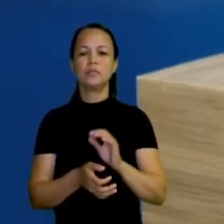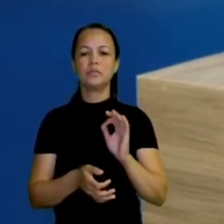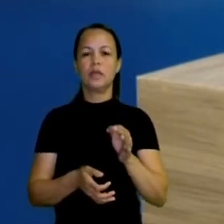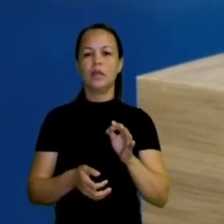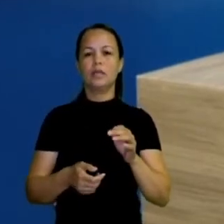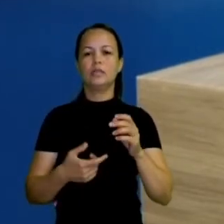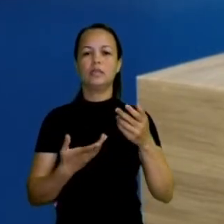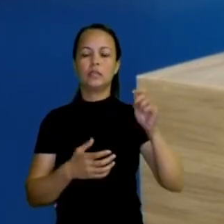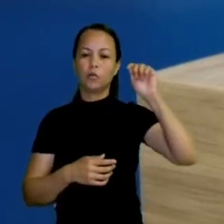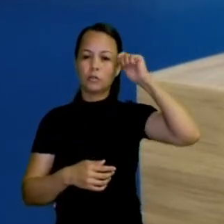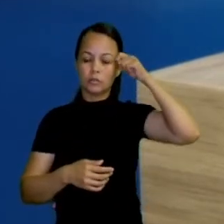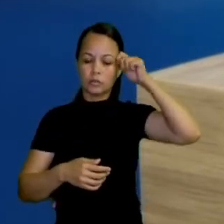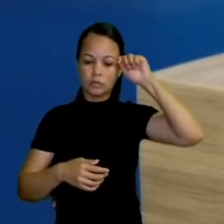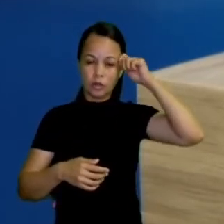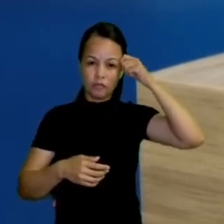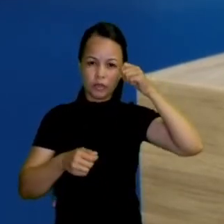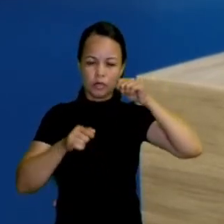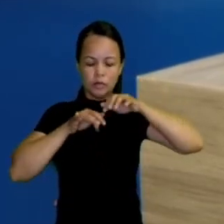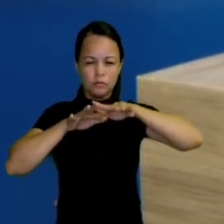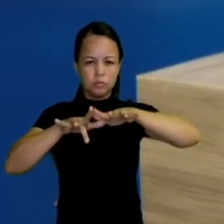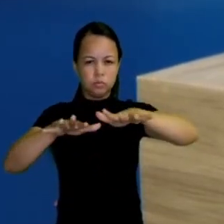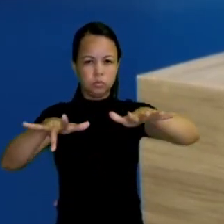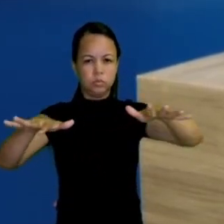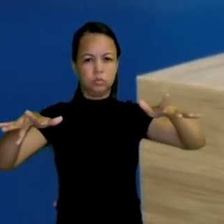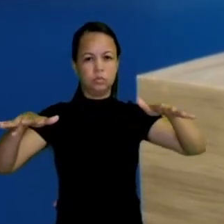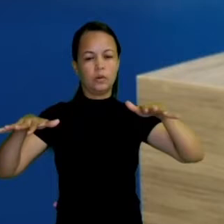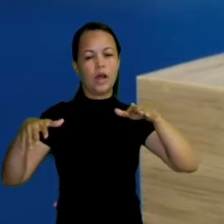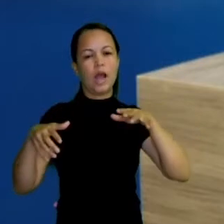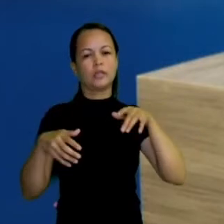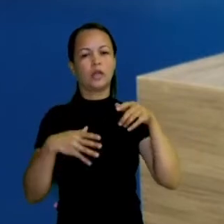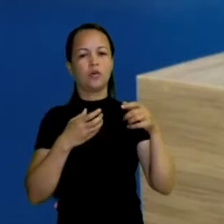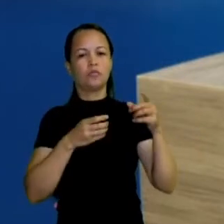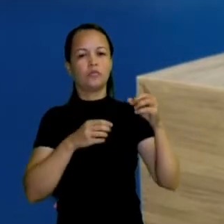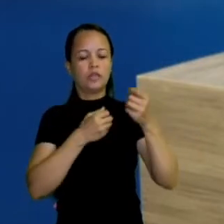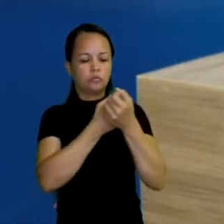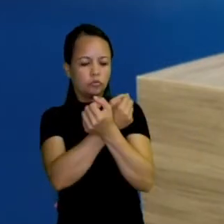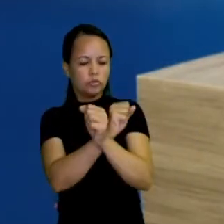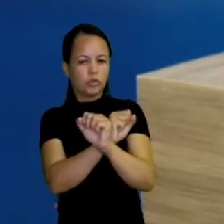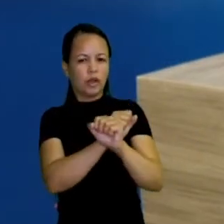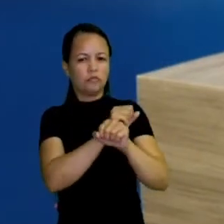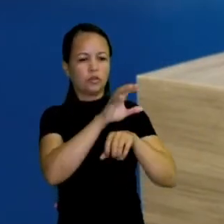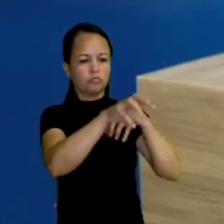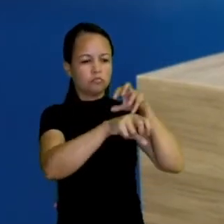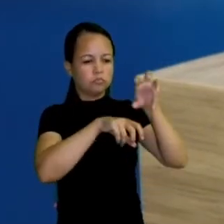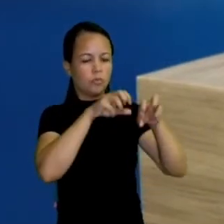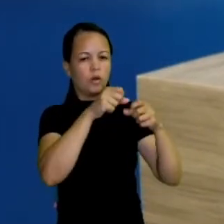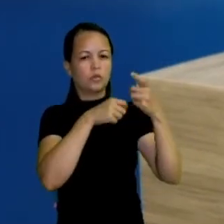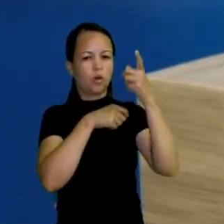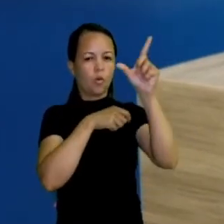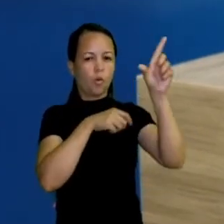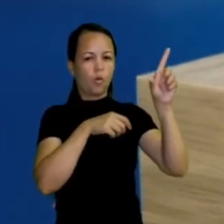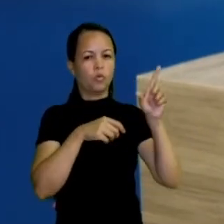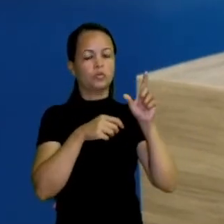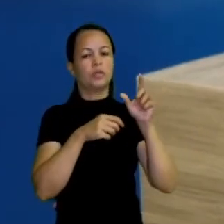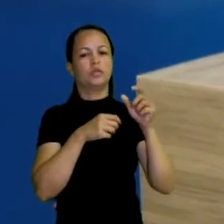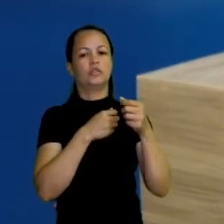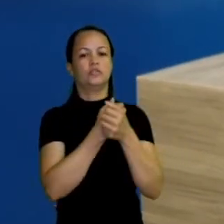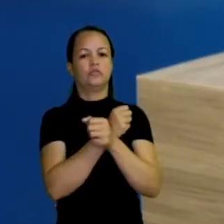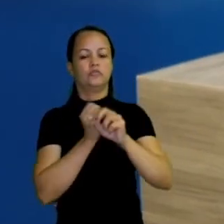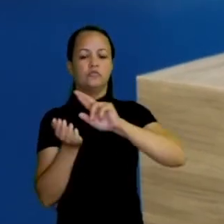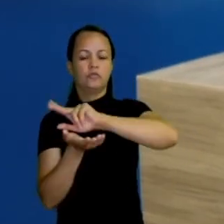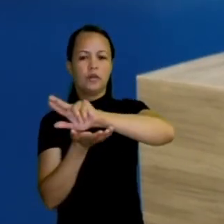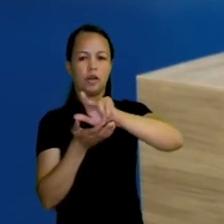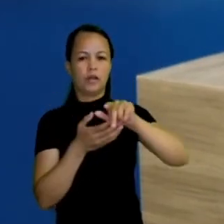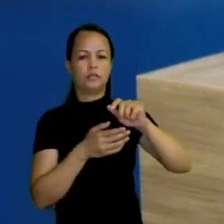ali, ele é muito extenso, ele é muito amplo, então começaram a vir escravizados de outras partes, de várias partes, na verdade,